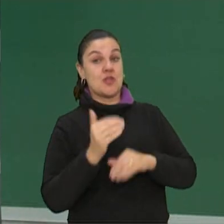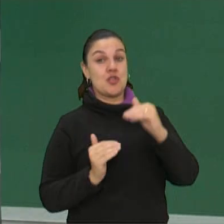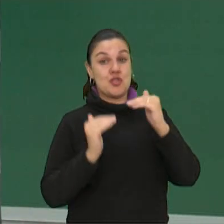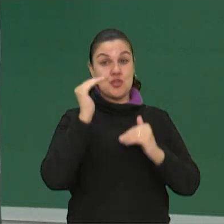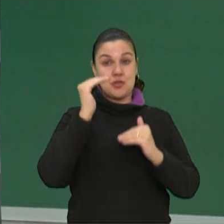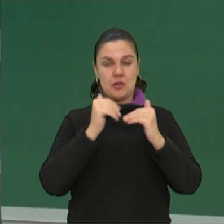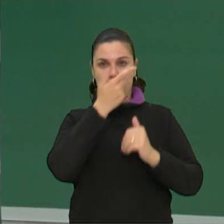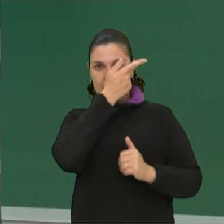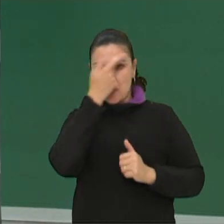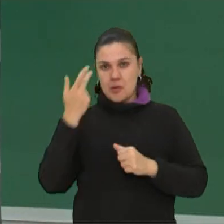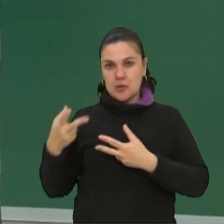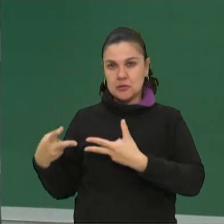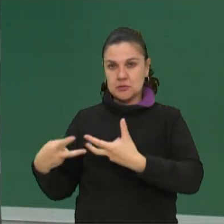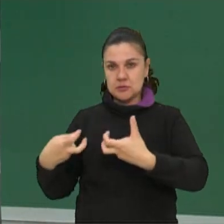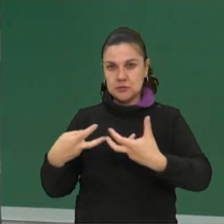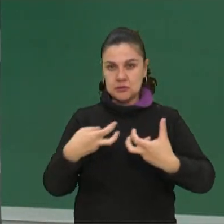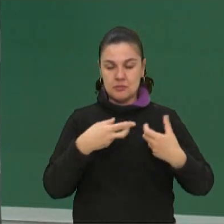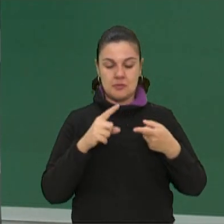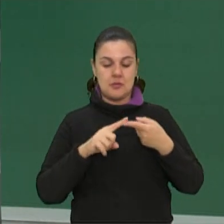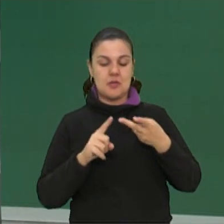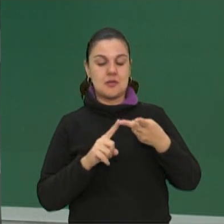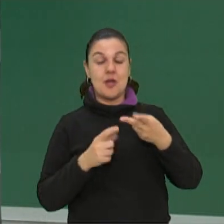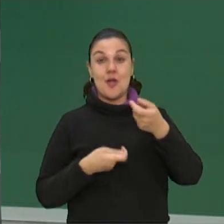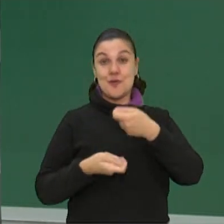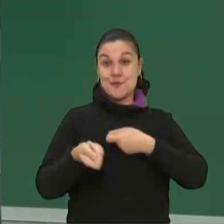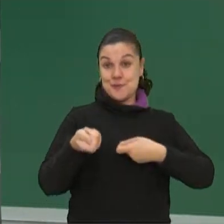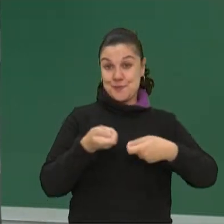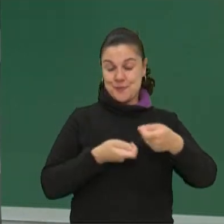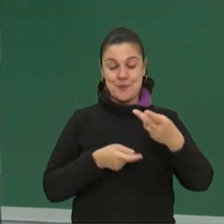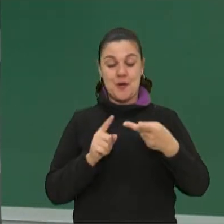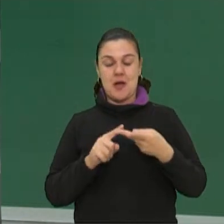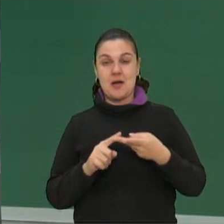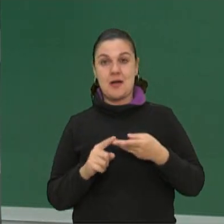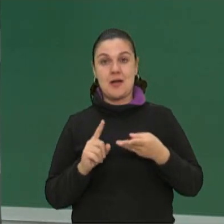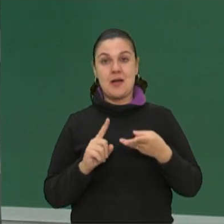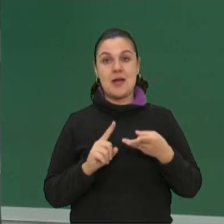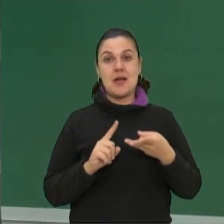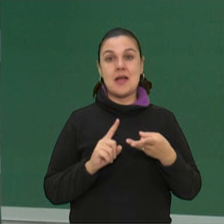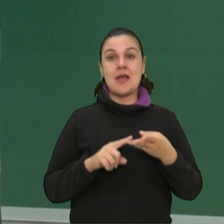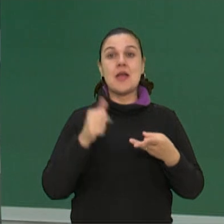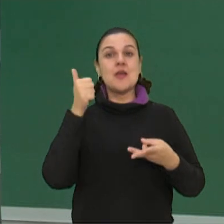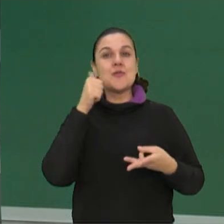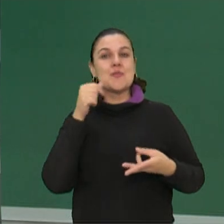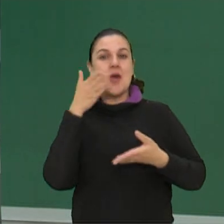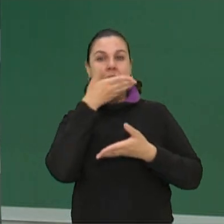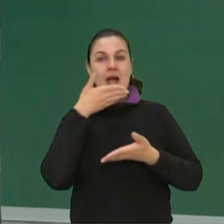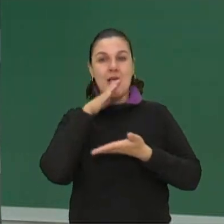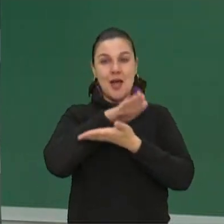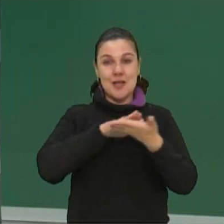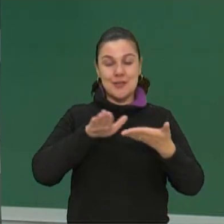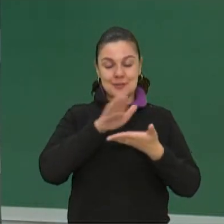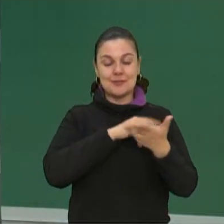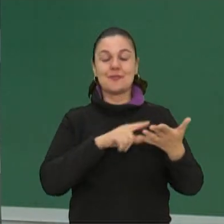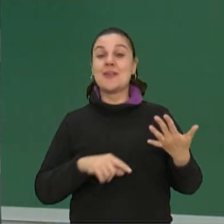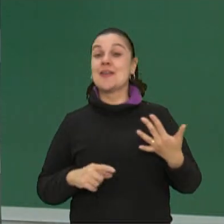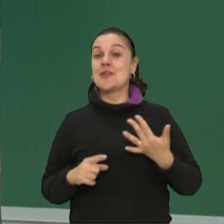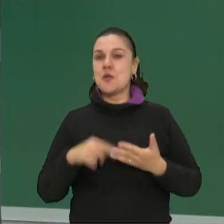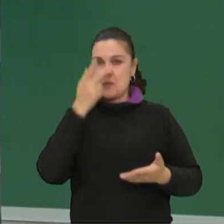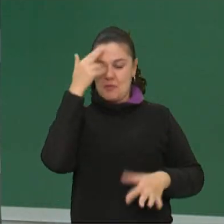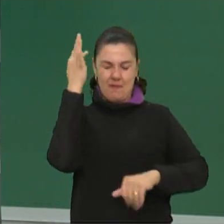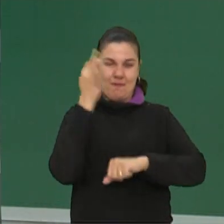Os mineradores, os comerciantes, as quituteiras,